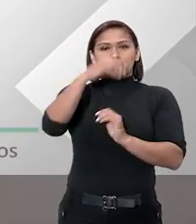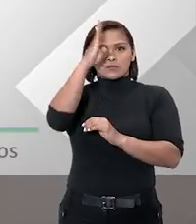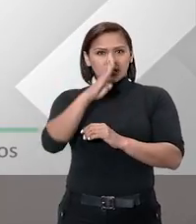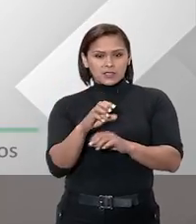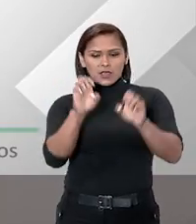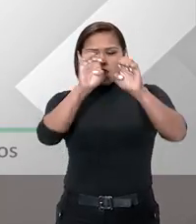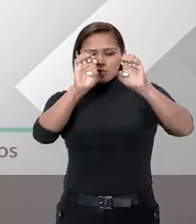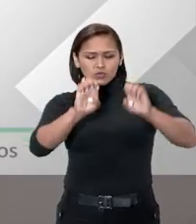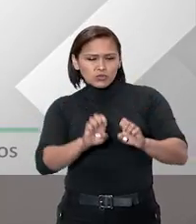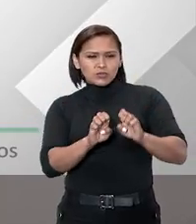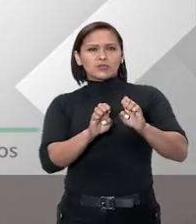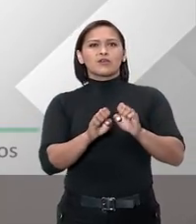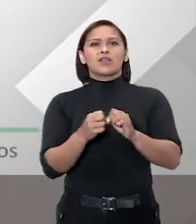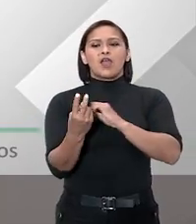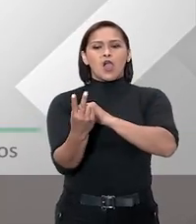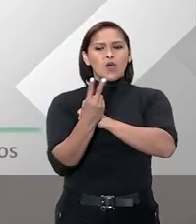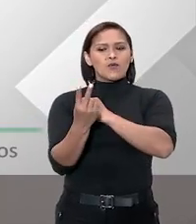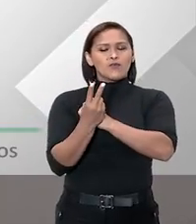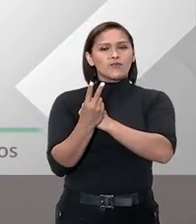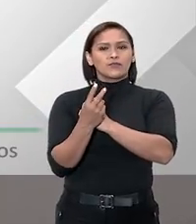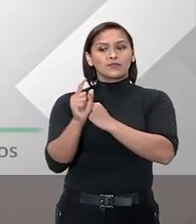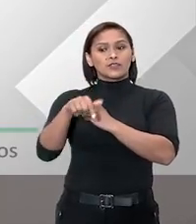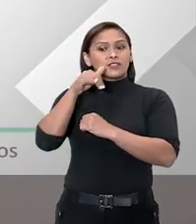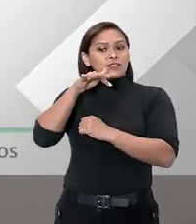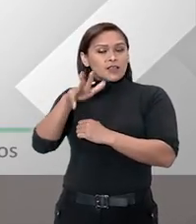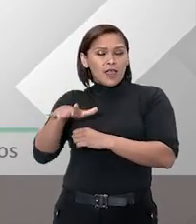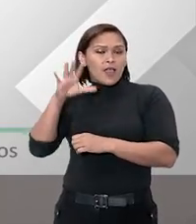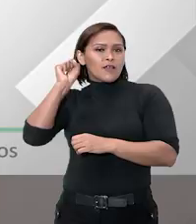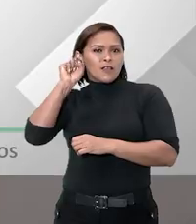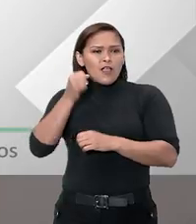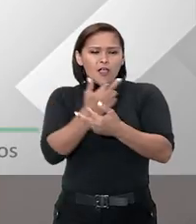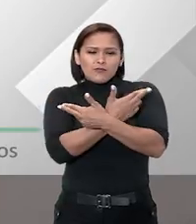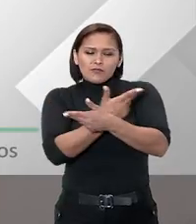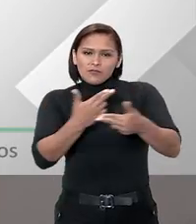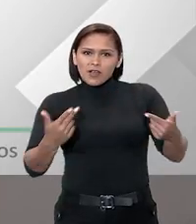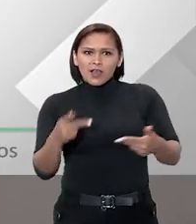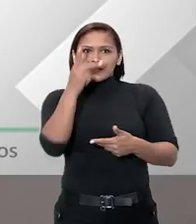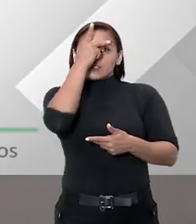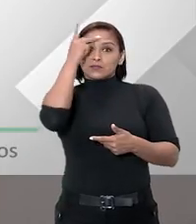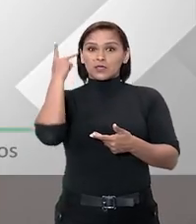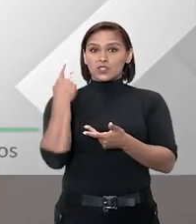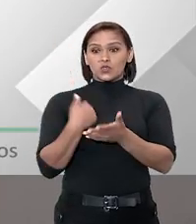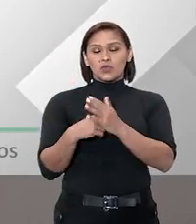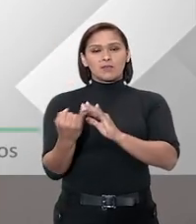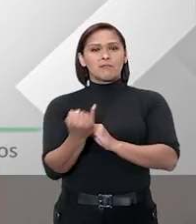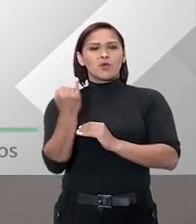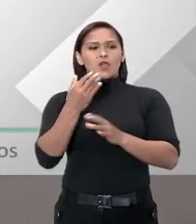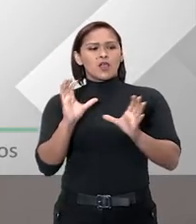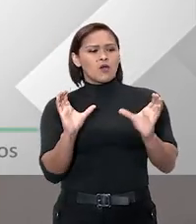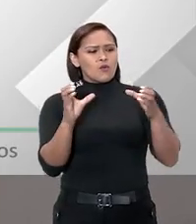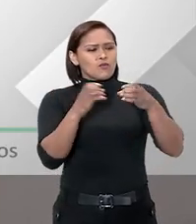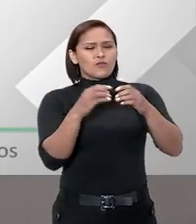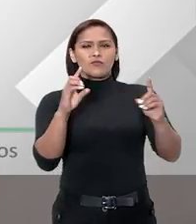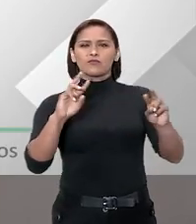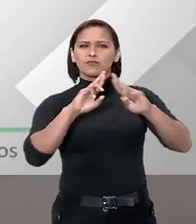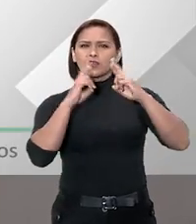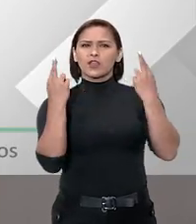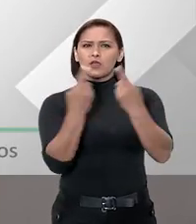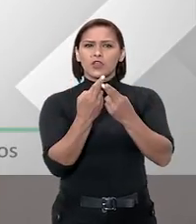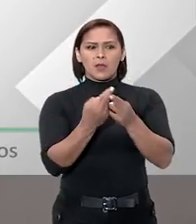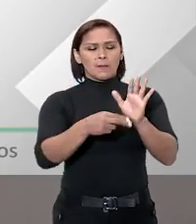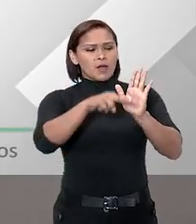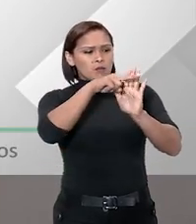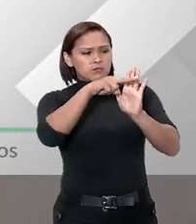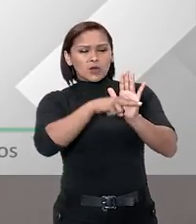estruturar essa escuta protegida, foi quando, então, vários atores se reuniram para, então, difundir um